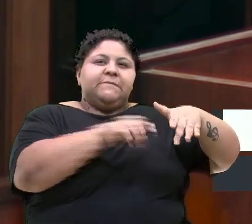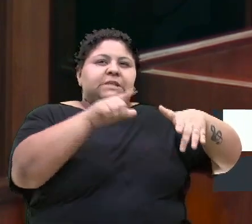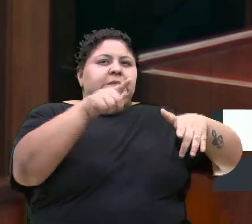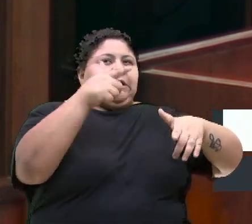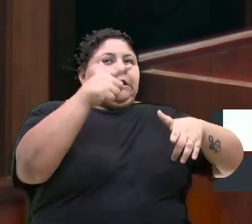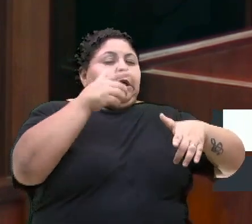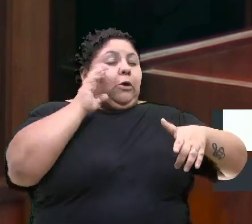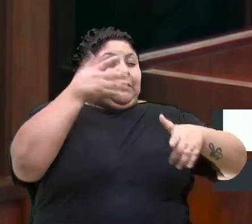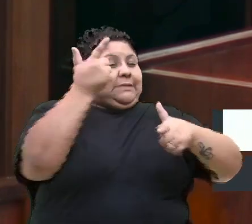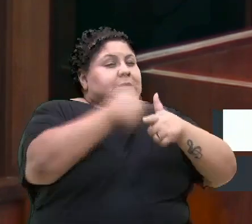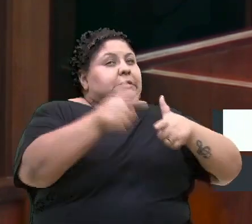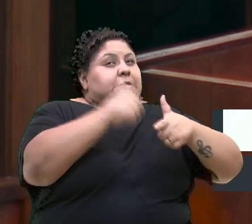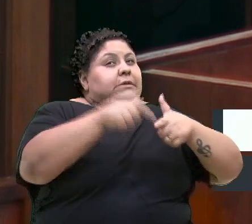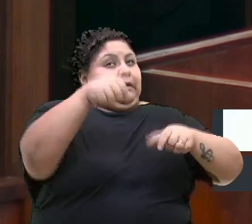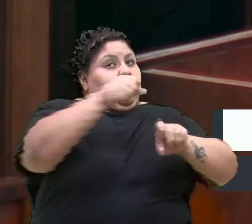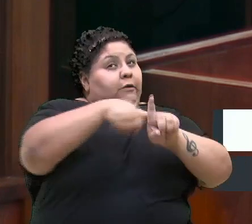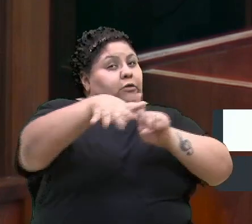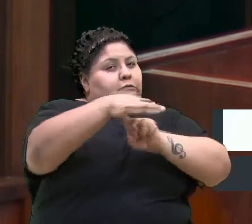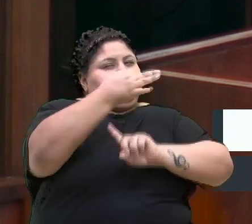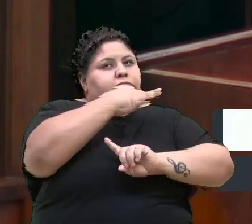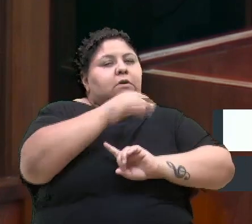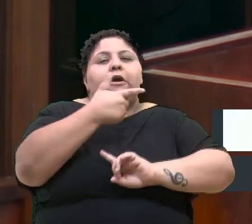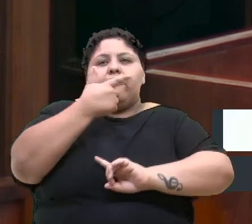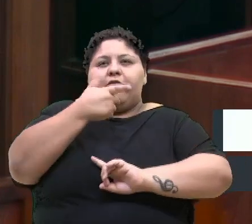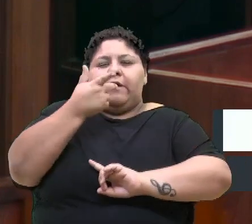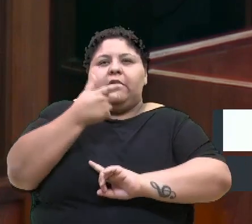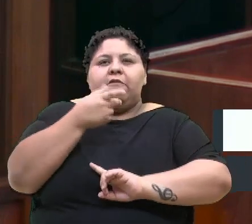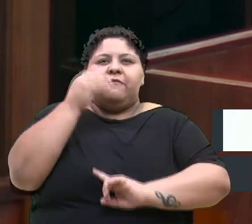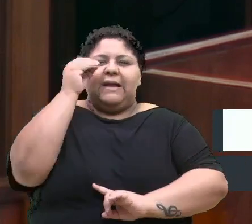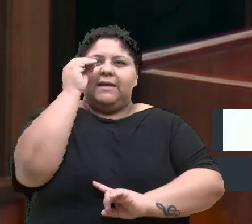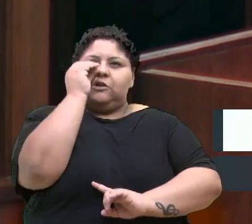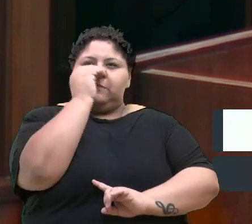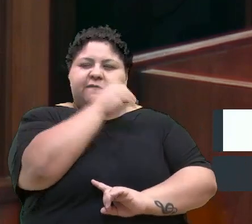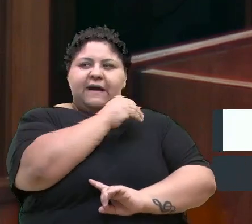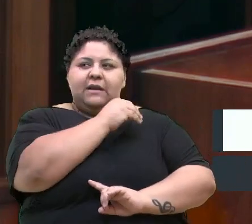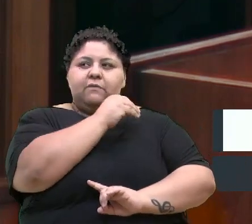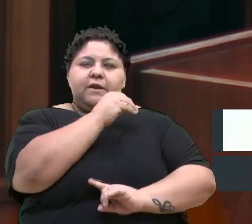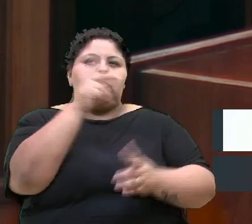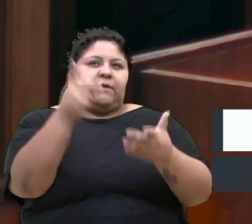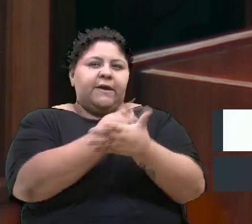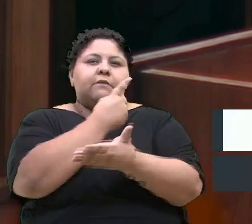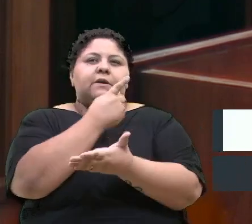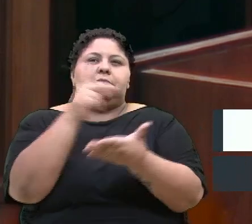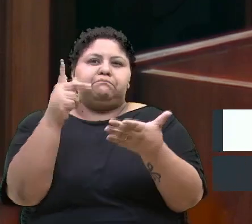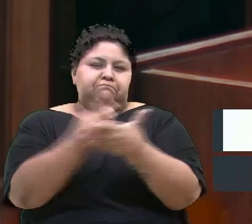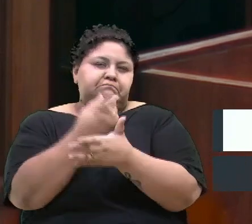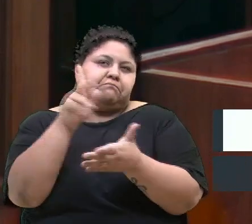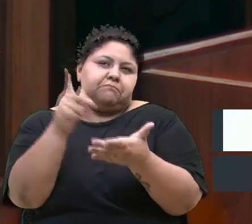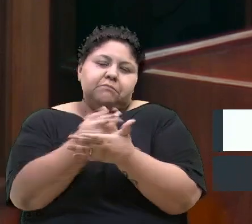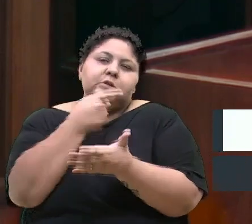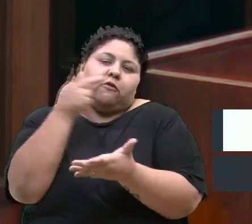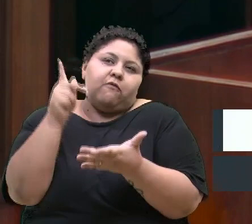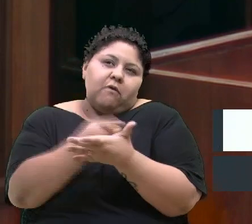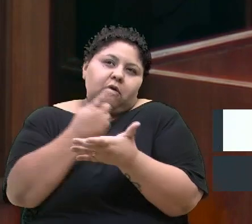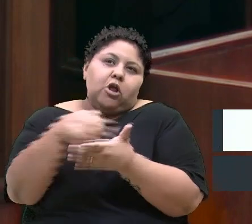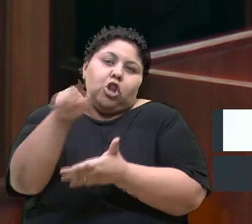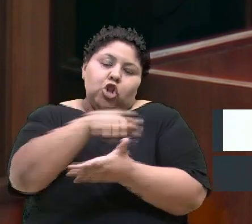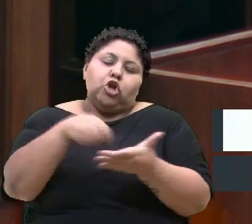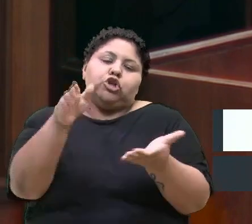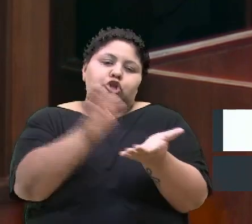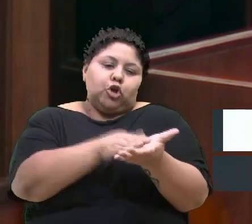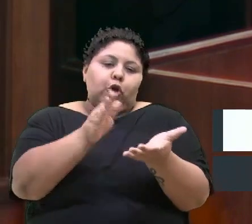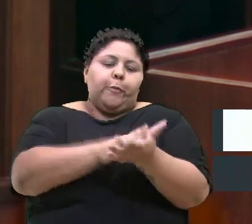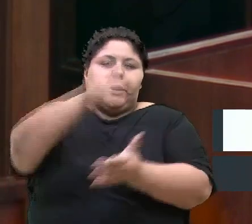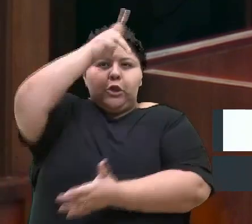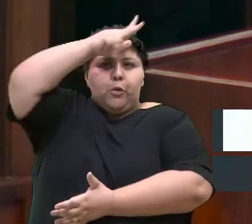com a sociedade caxiense. Eu digo falhando porque a gente já está há tempos cobrando, o prefeito municipal de Caxias do